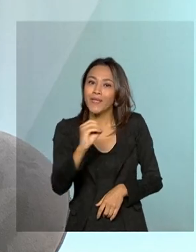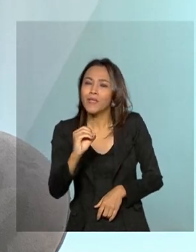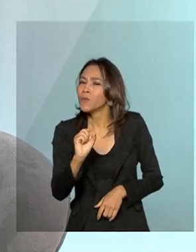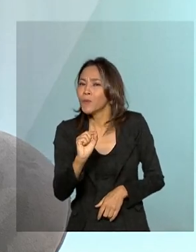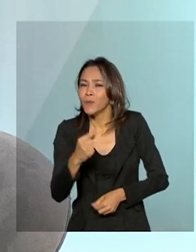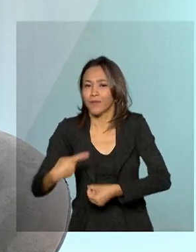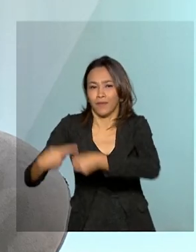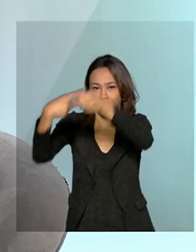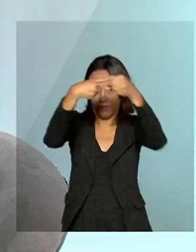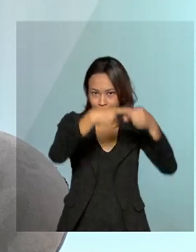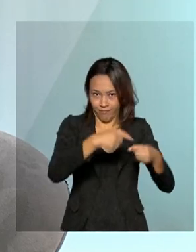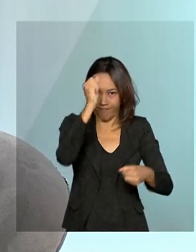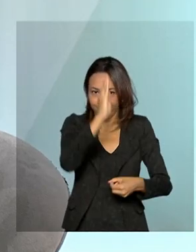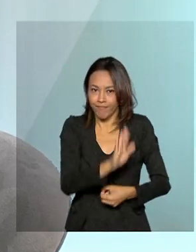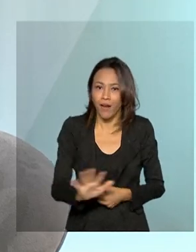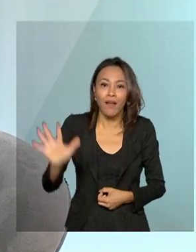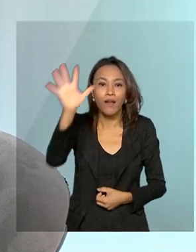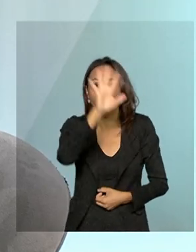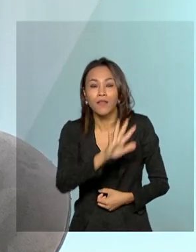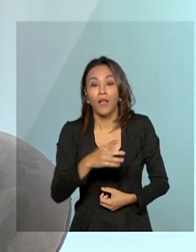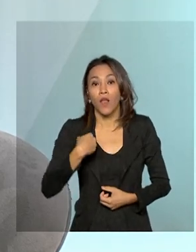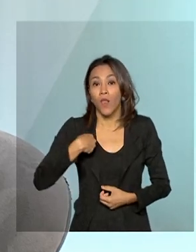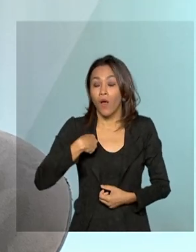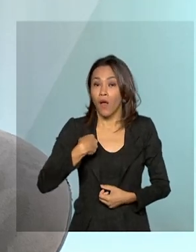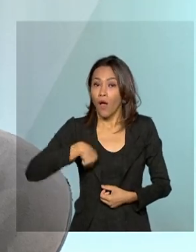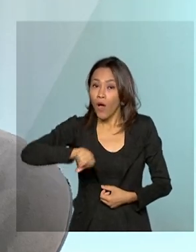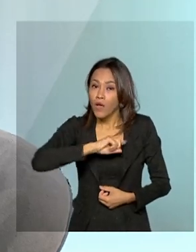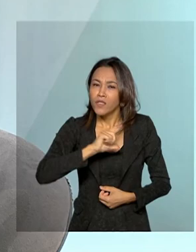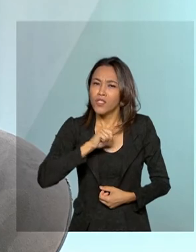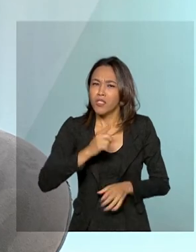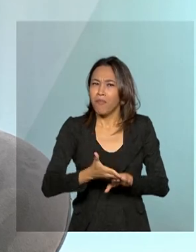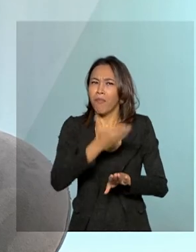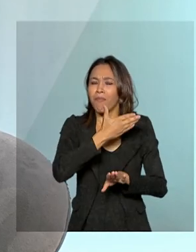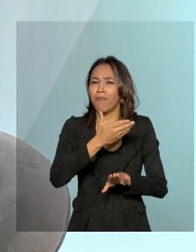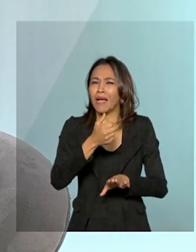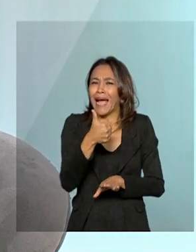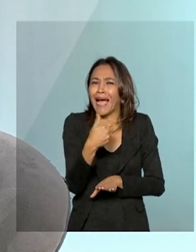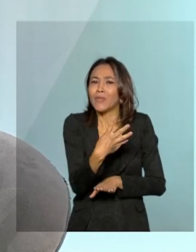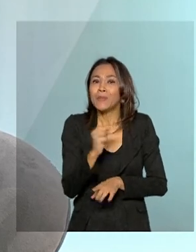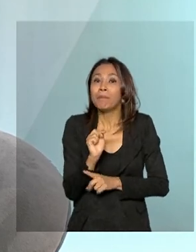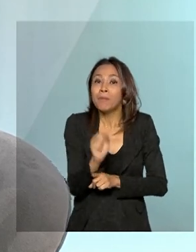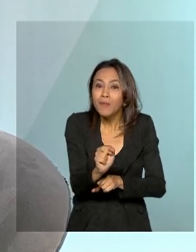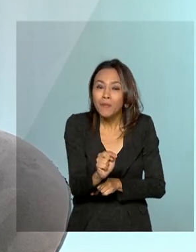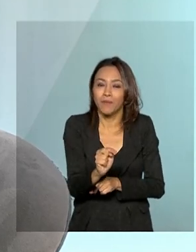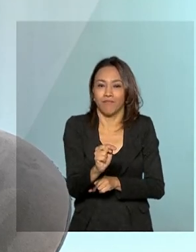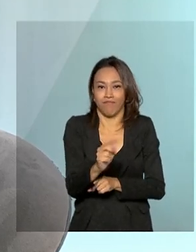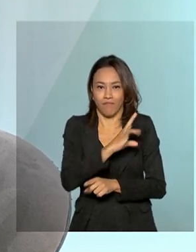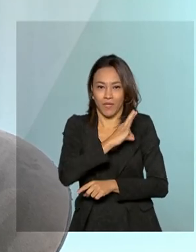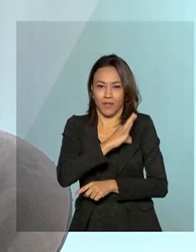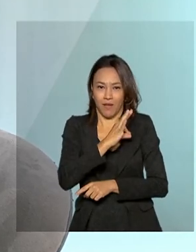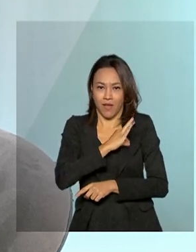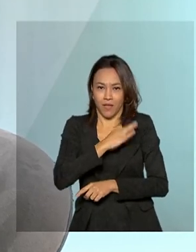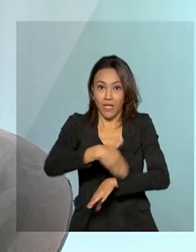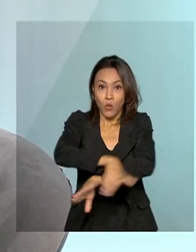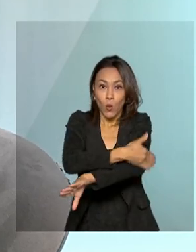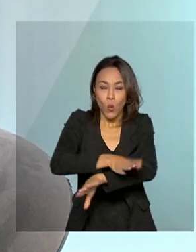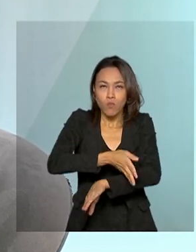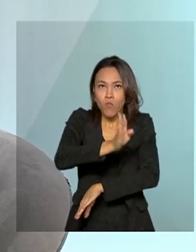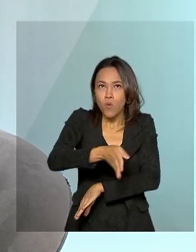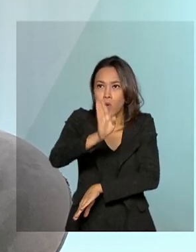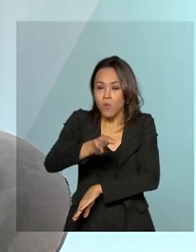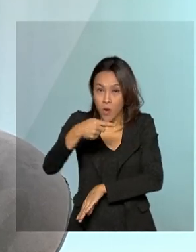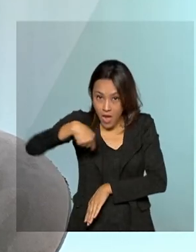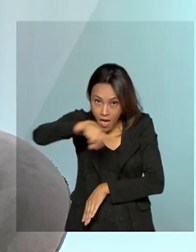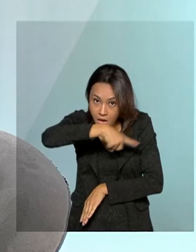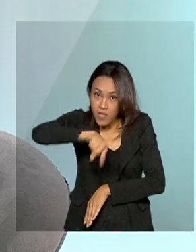municípios. Nós tínhamos mais de 14 mil policiais nas ruas. E esses policiais foram